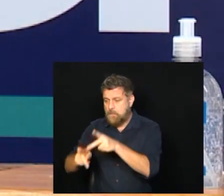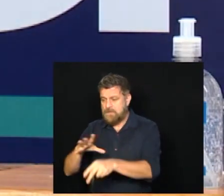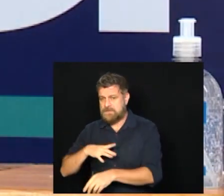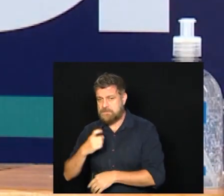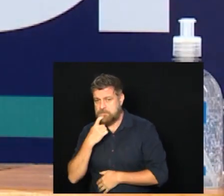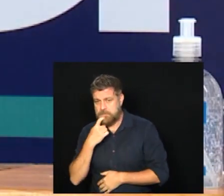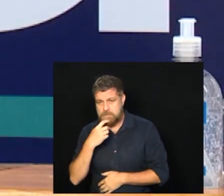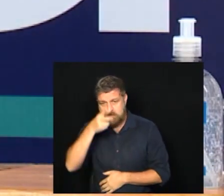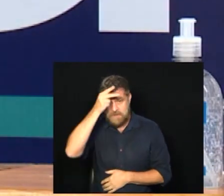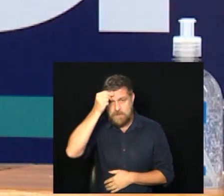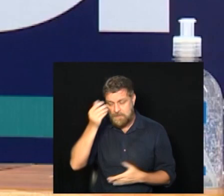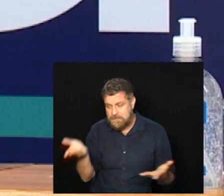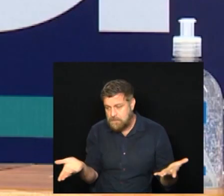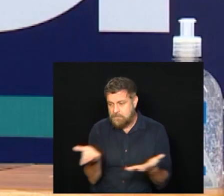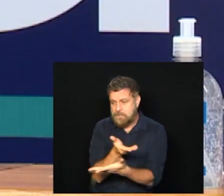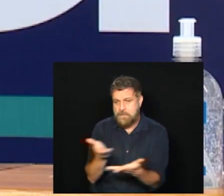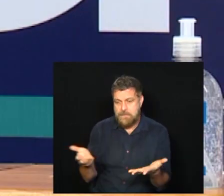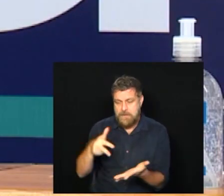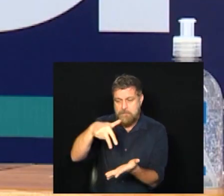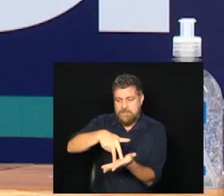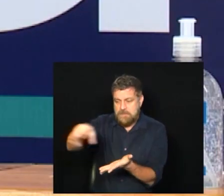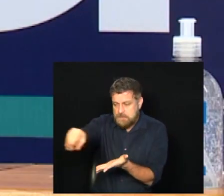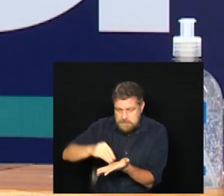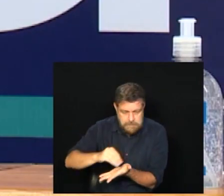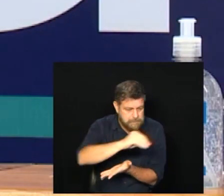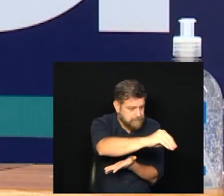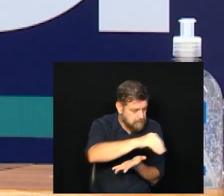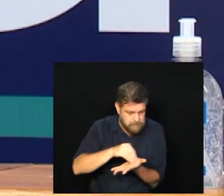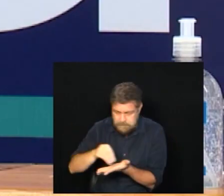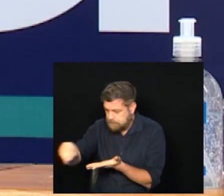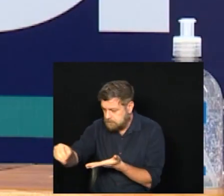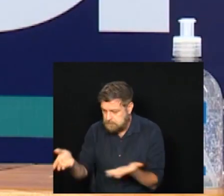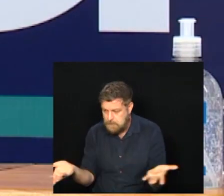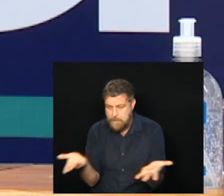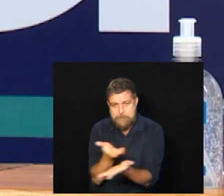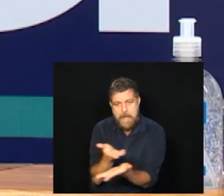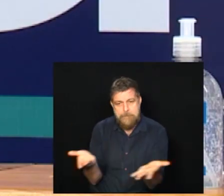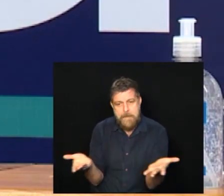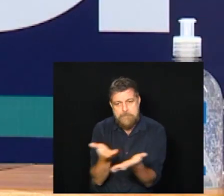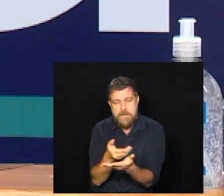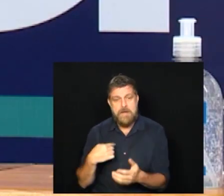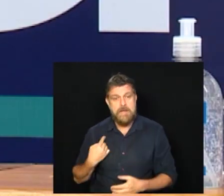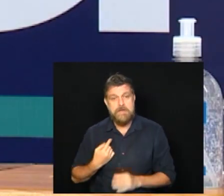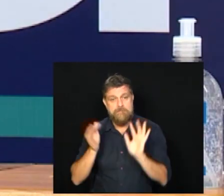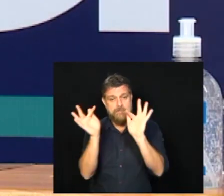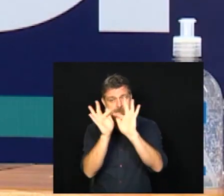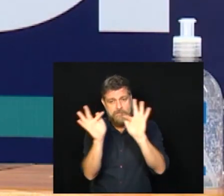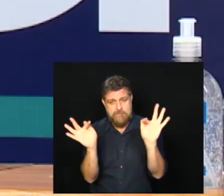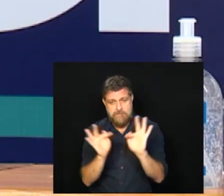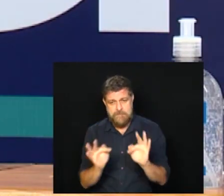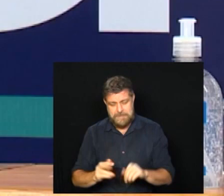campineira e o Executivo Municipal. Eu fico feliz, nesse momento, de estar